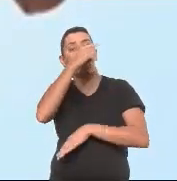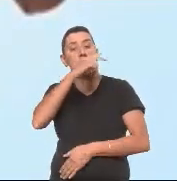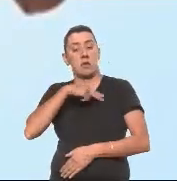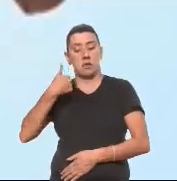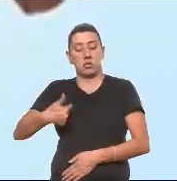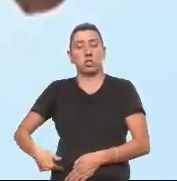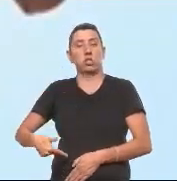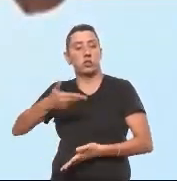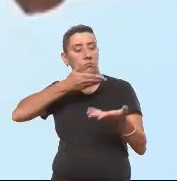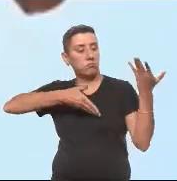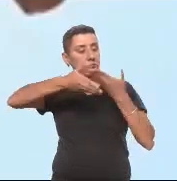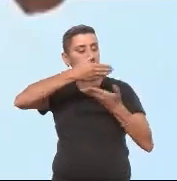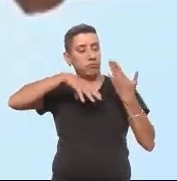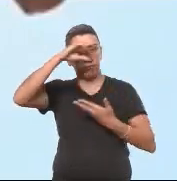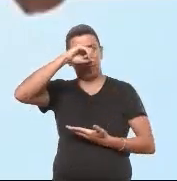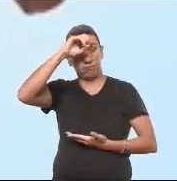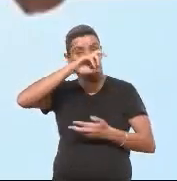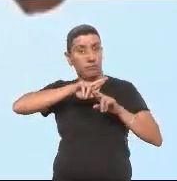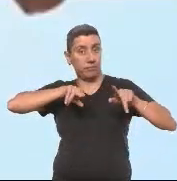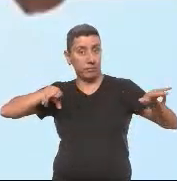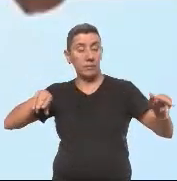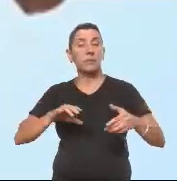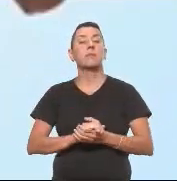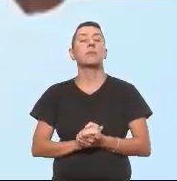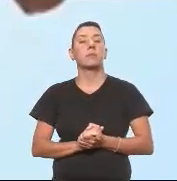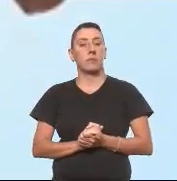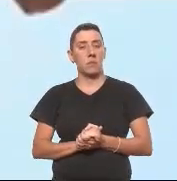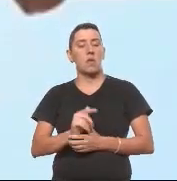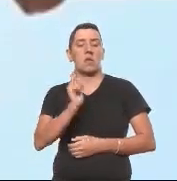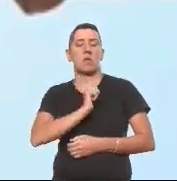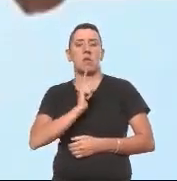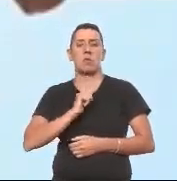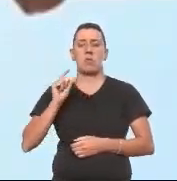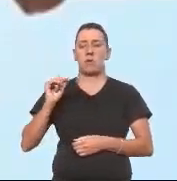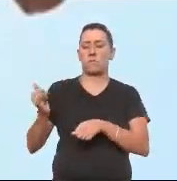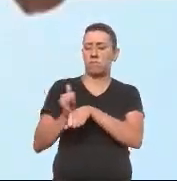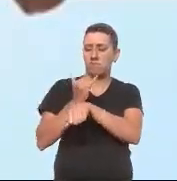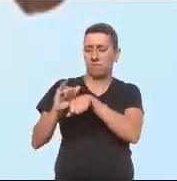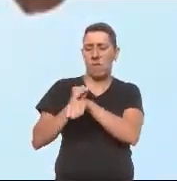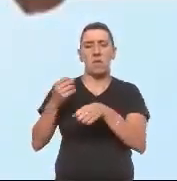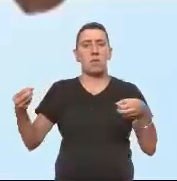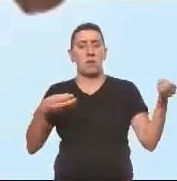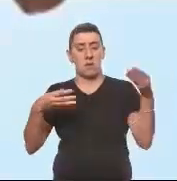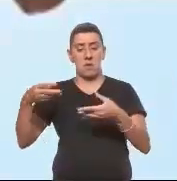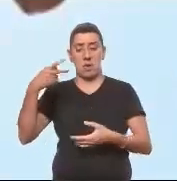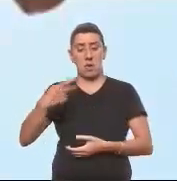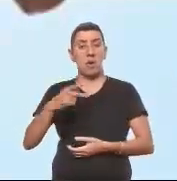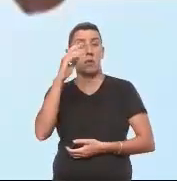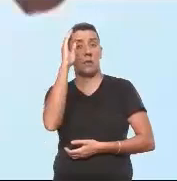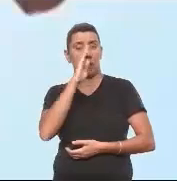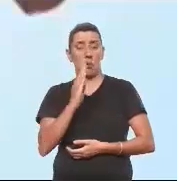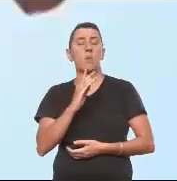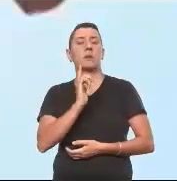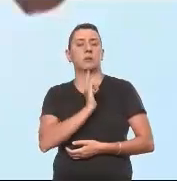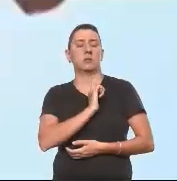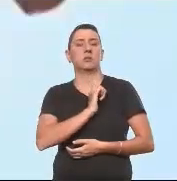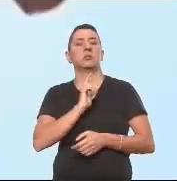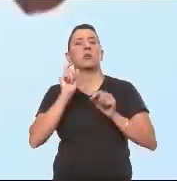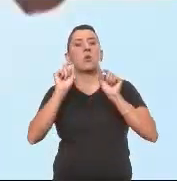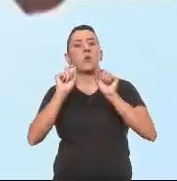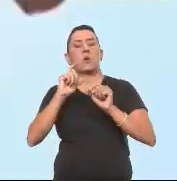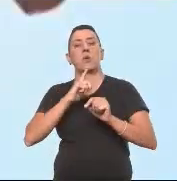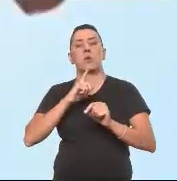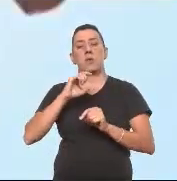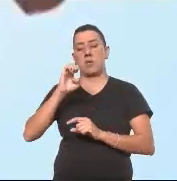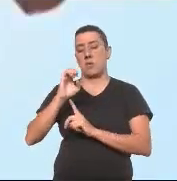todo mundo e diferentes culturas para atuar com eficiência e trazer inovação para o mercado brasileiro contamos também com o nosso